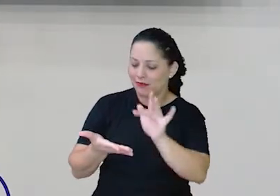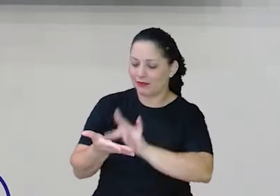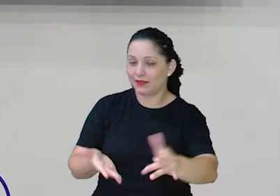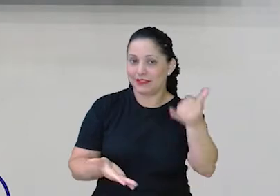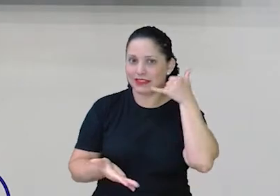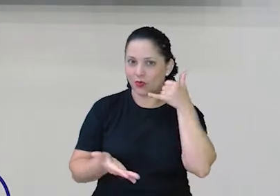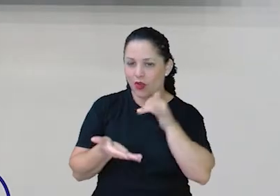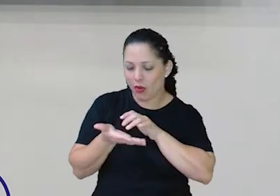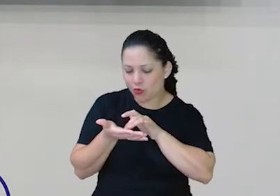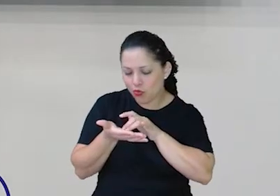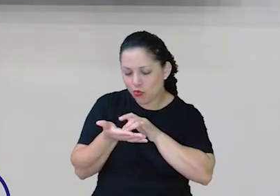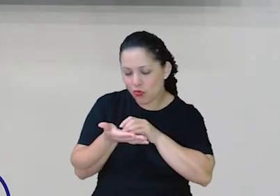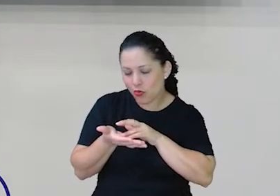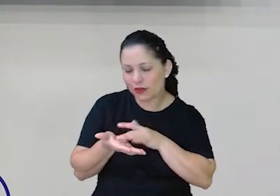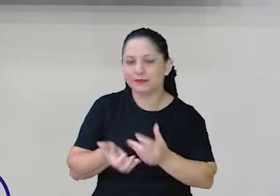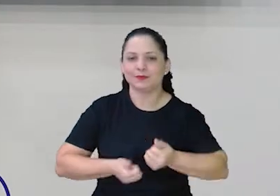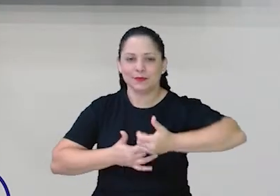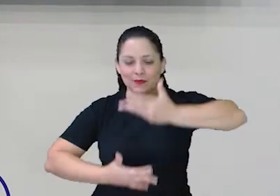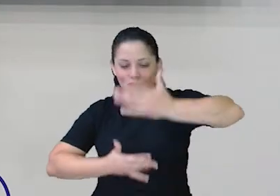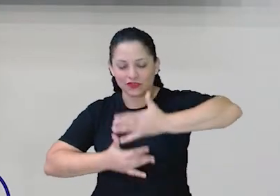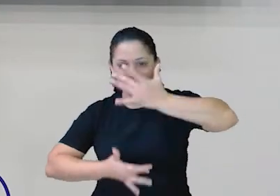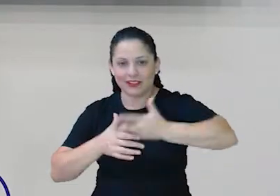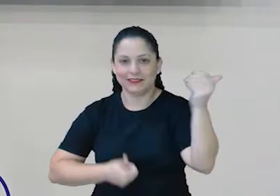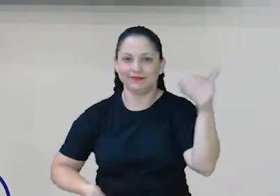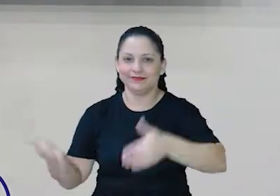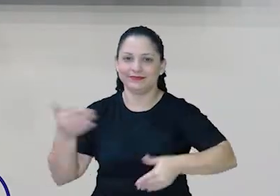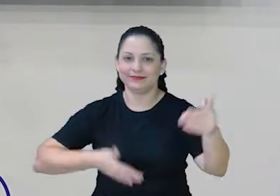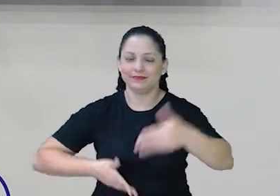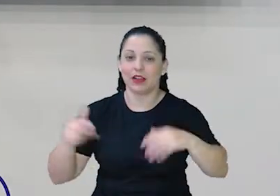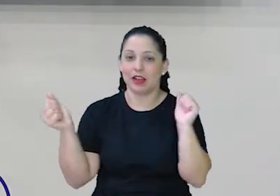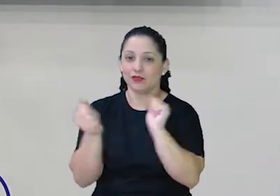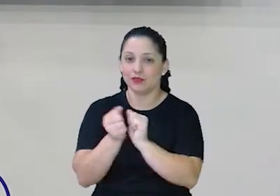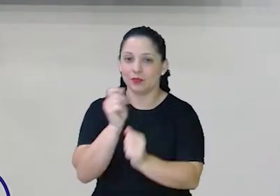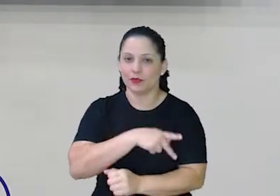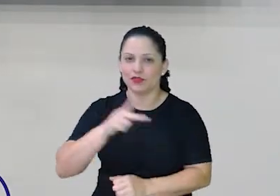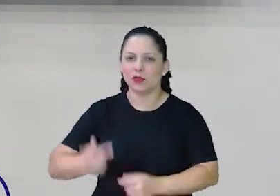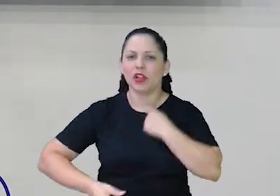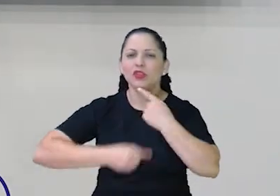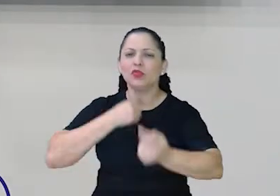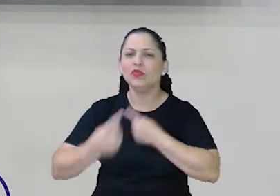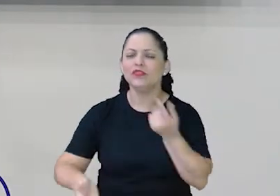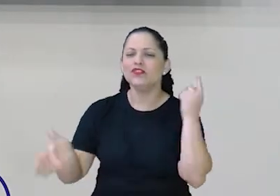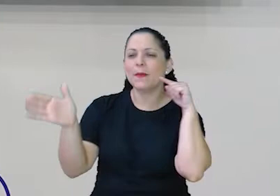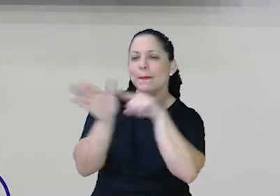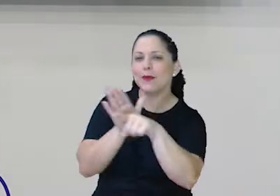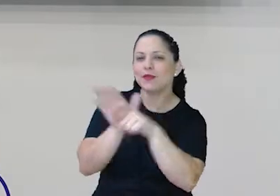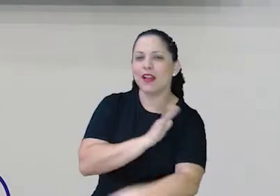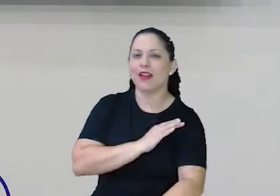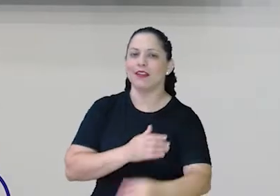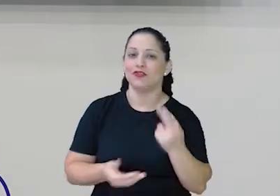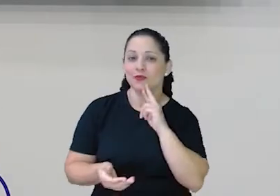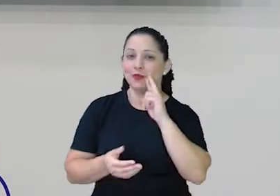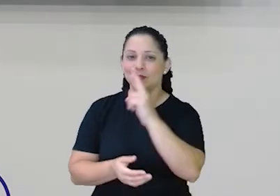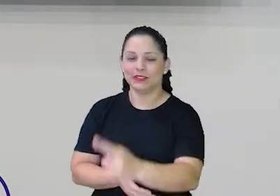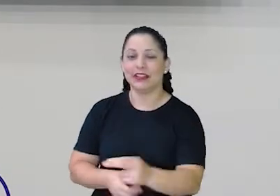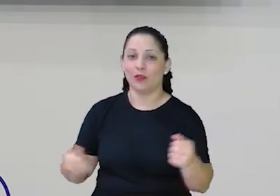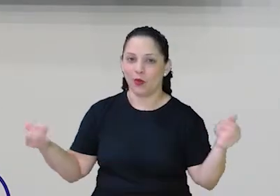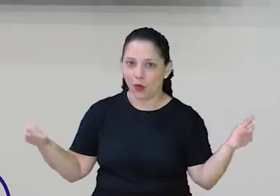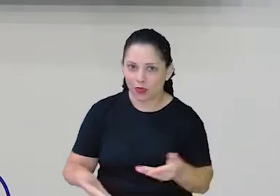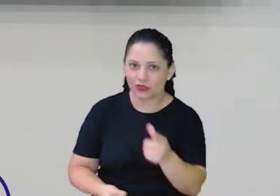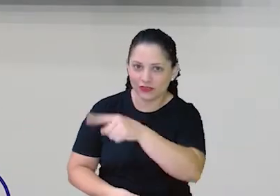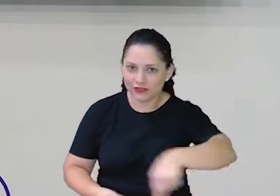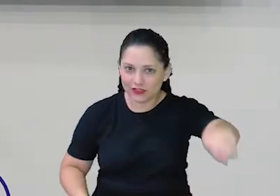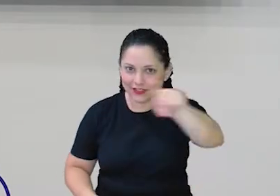acessando, conversando ali no chat ao vivo com a professora Mauricéia, tirando as dúvidas, respondendo, e eu quero hoje que vocês respondam,